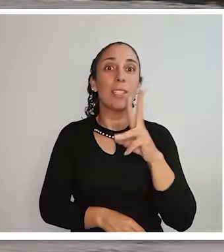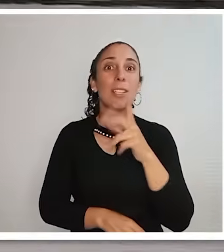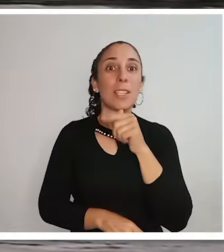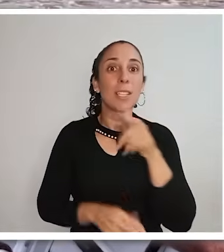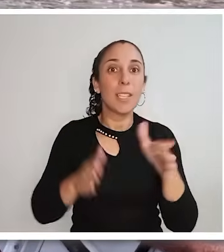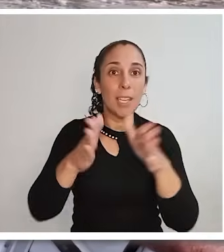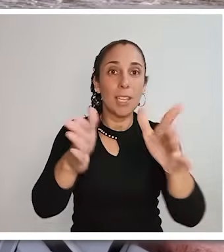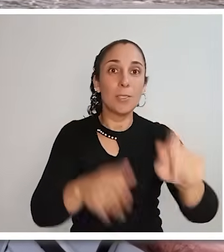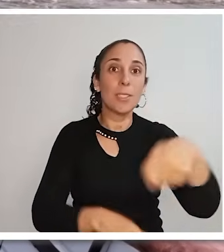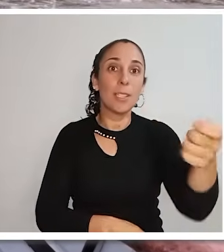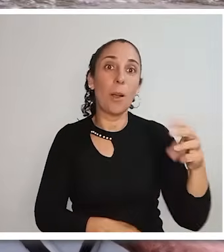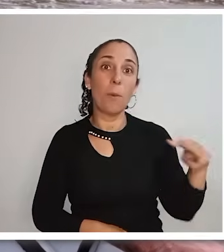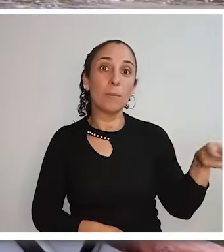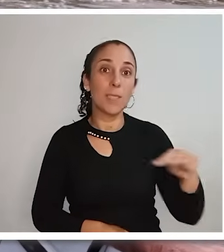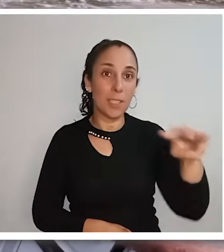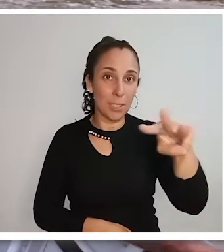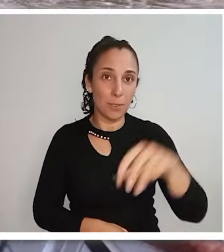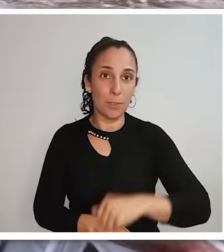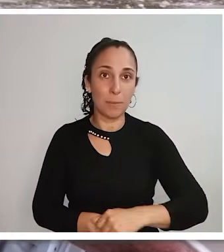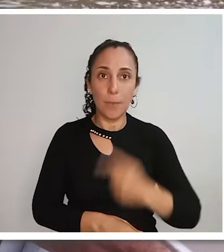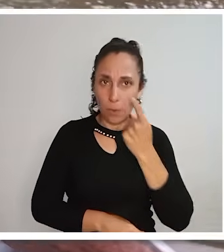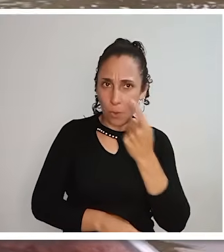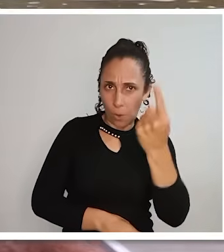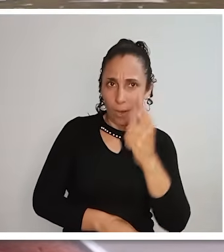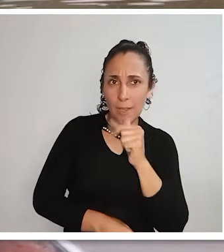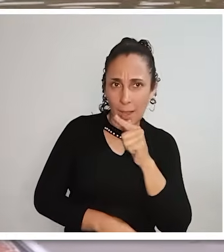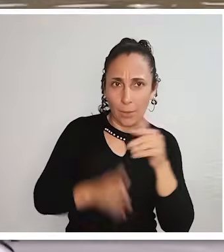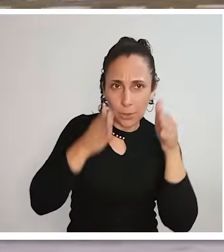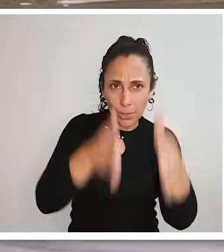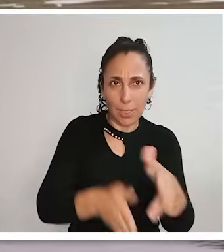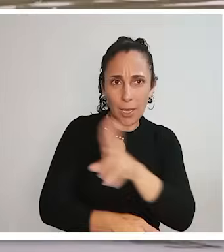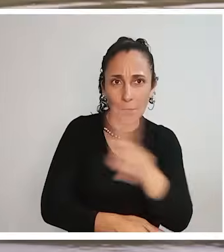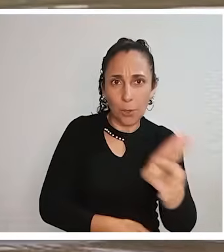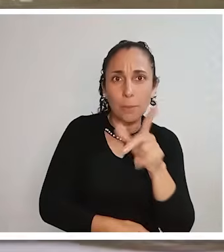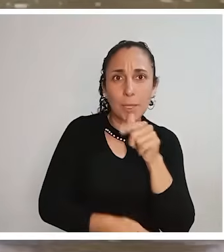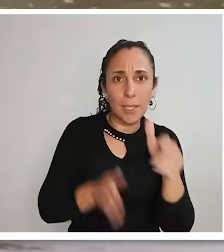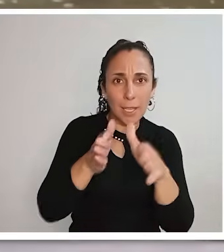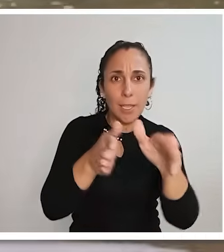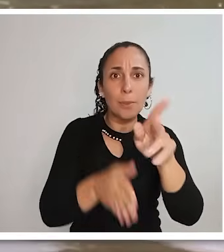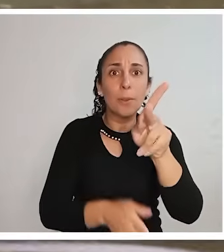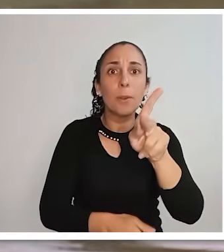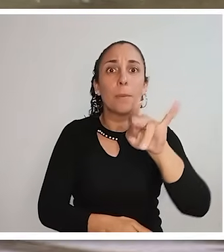município. Enquanto a gente manobra o barco, observa que lá no fundo dá para ver